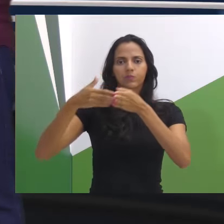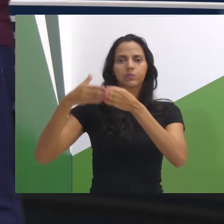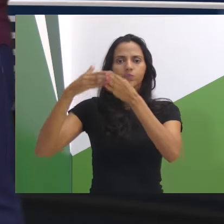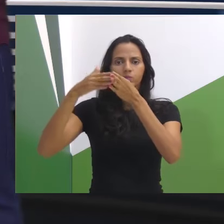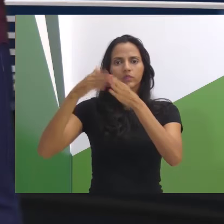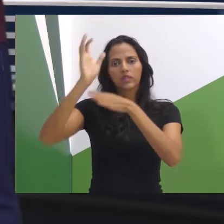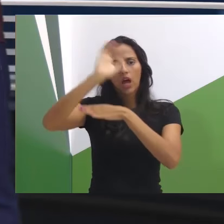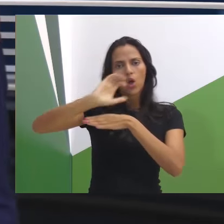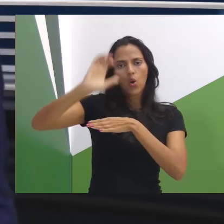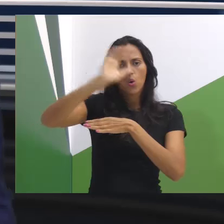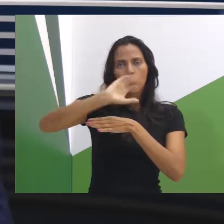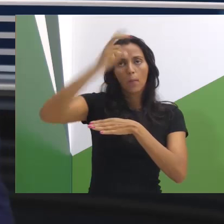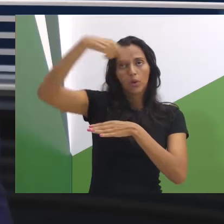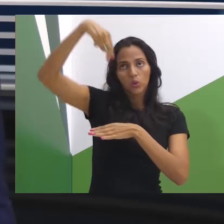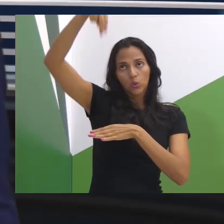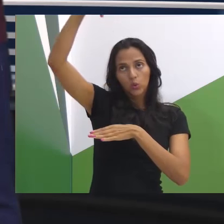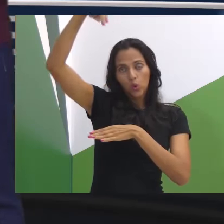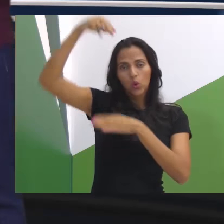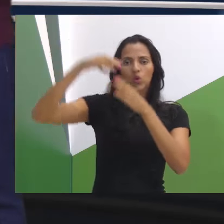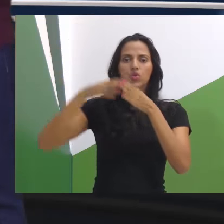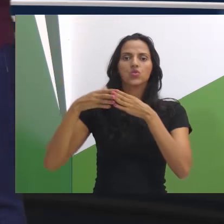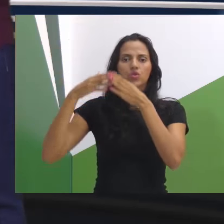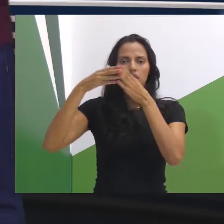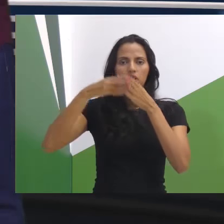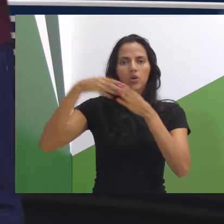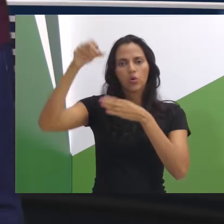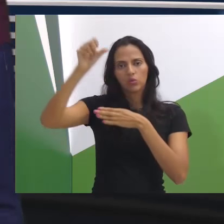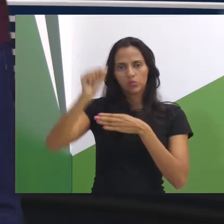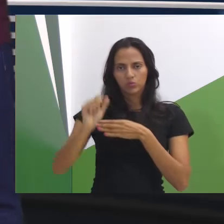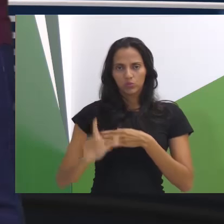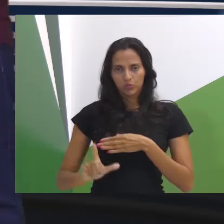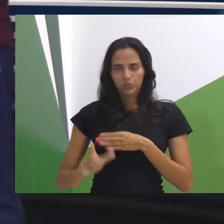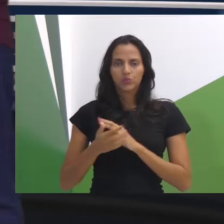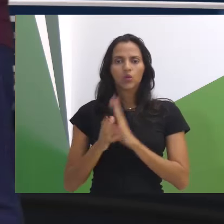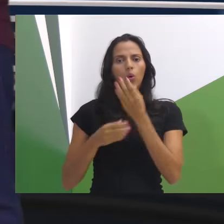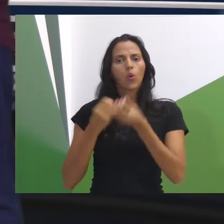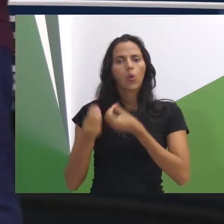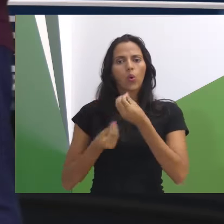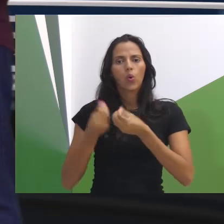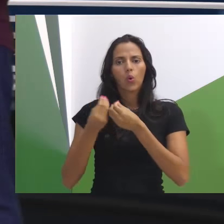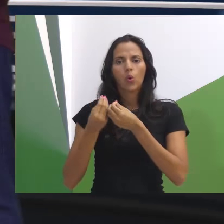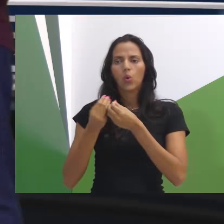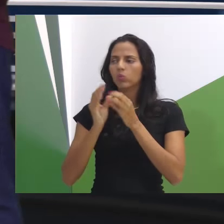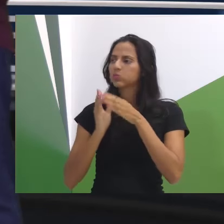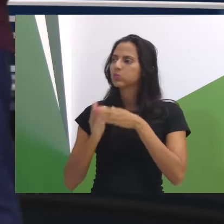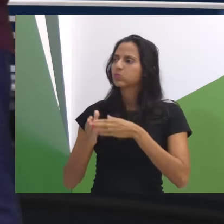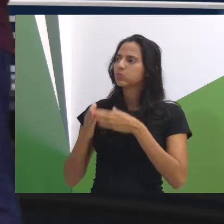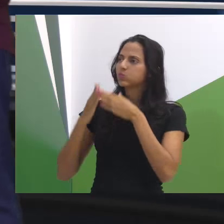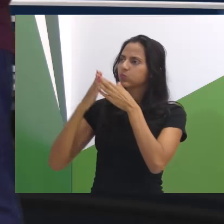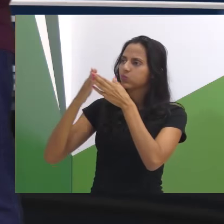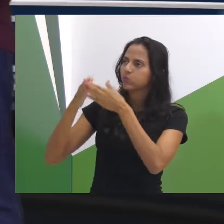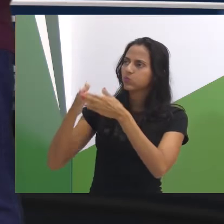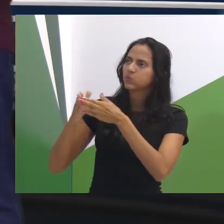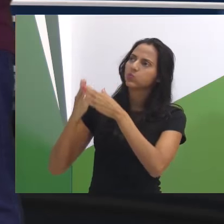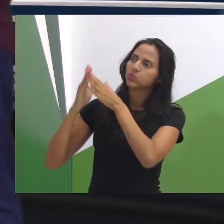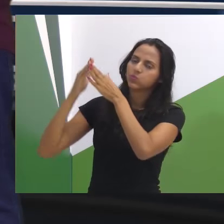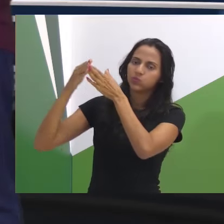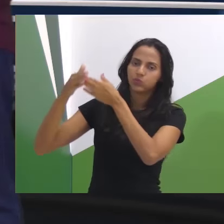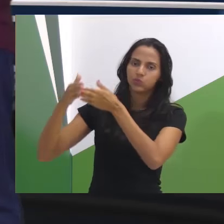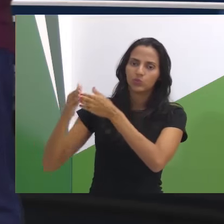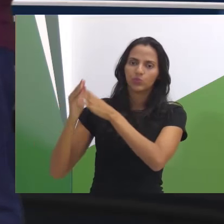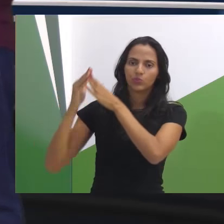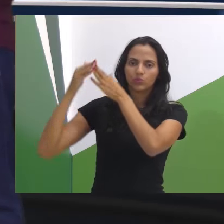Tanto na América Do Norte Como na América Portuguesa No Brasil E para fazer Esse transporte Do comércio Triangular De